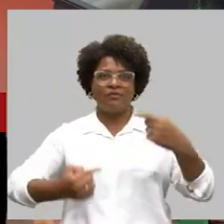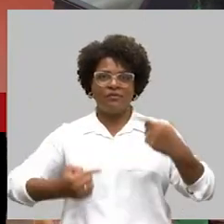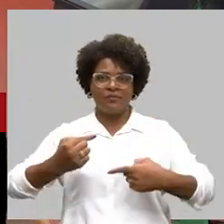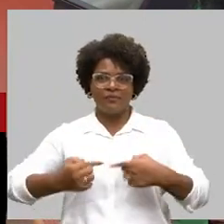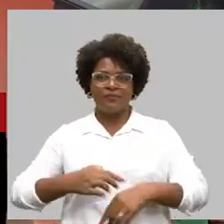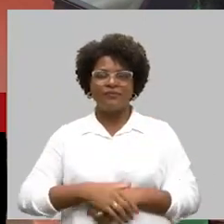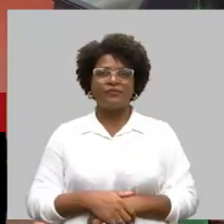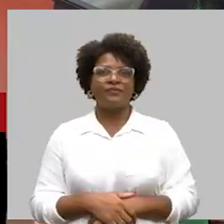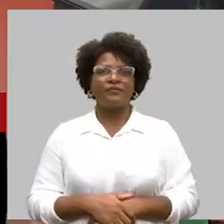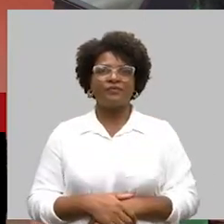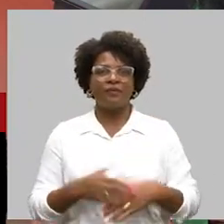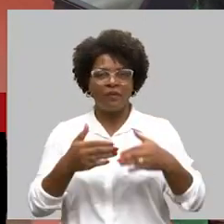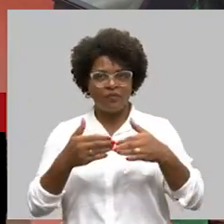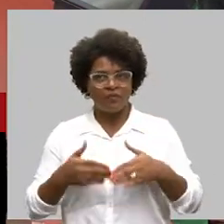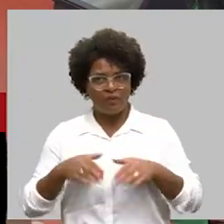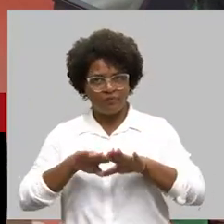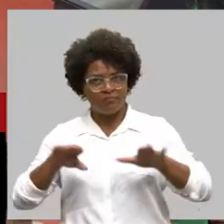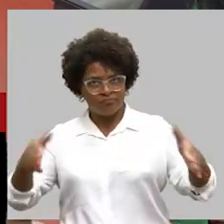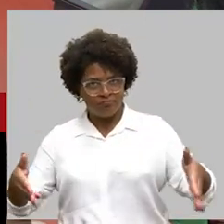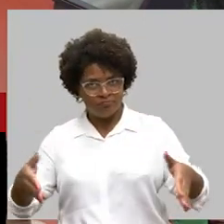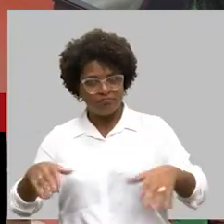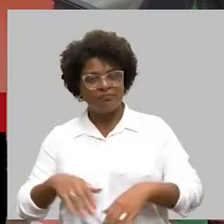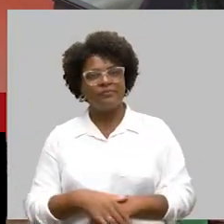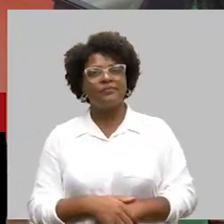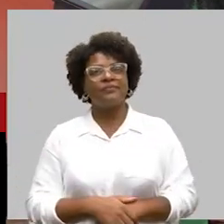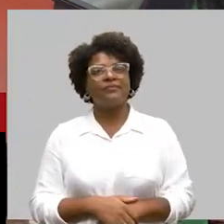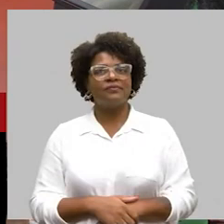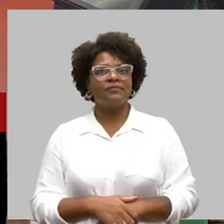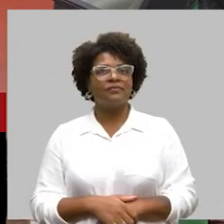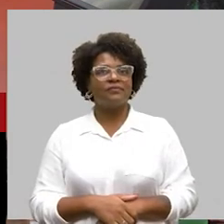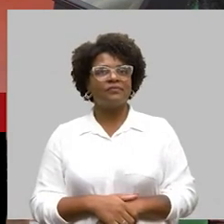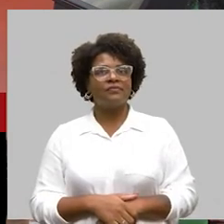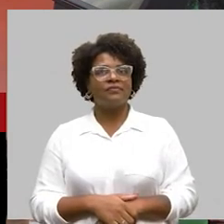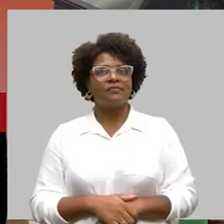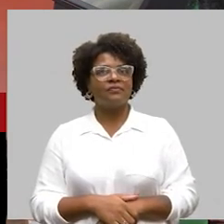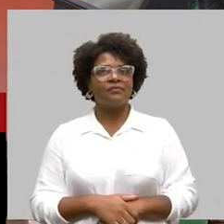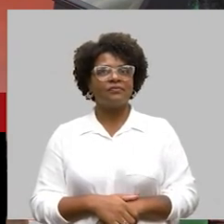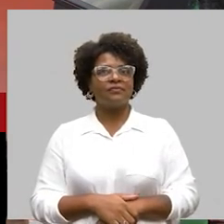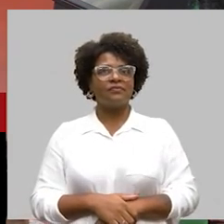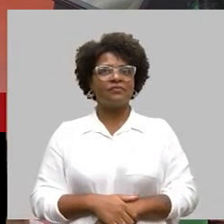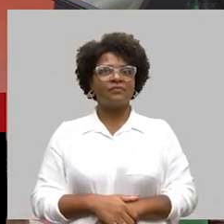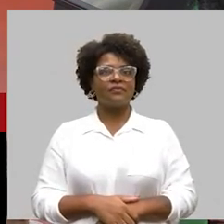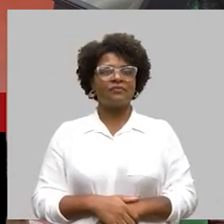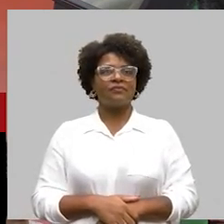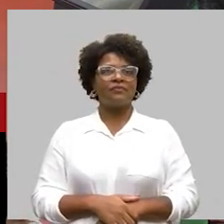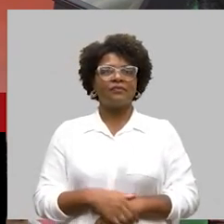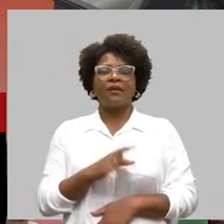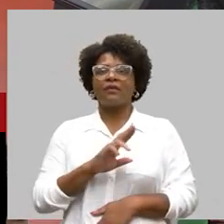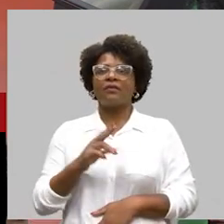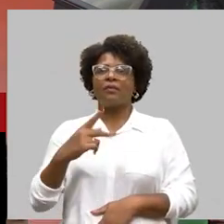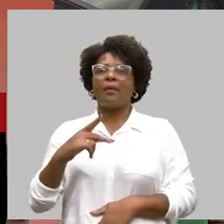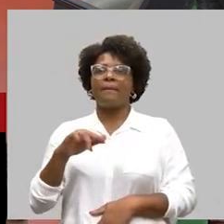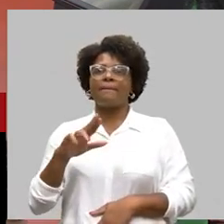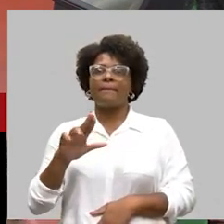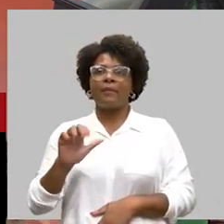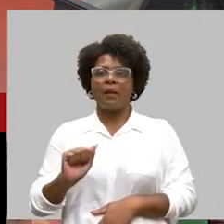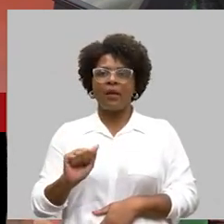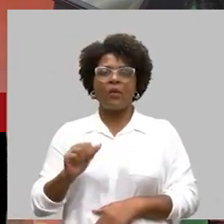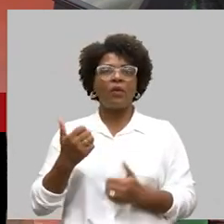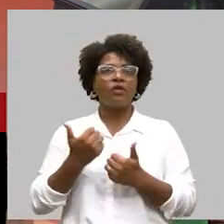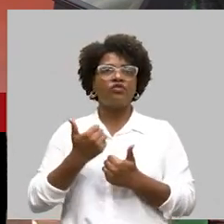a mesa mler de Paula diretora Estadual do